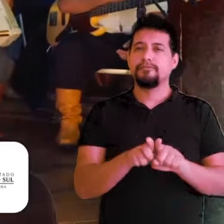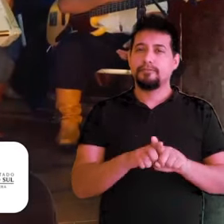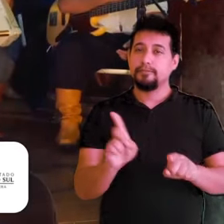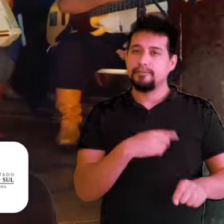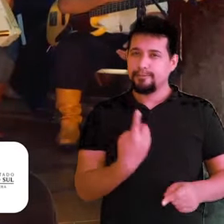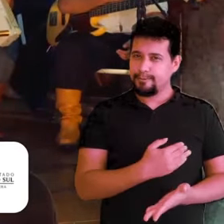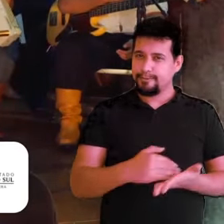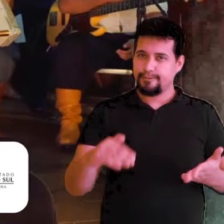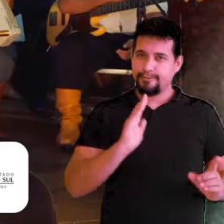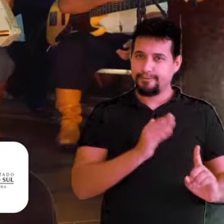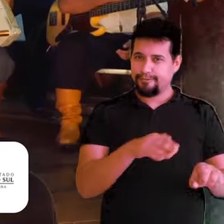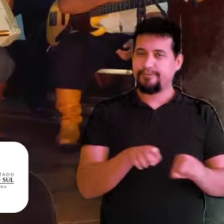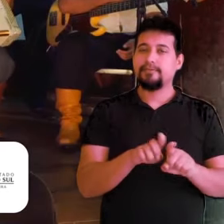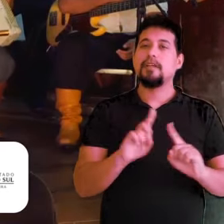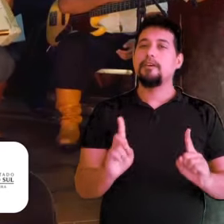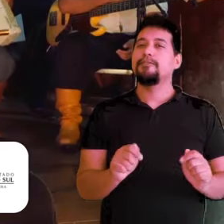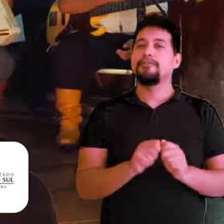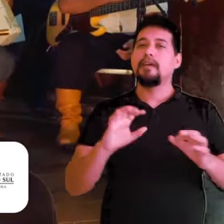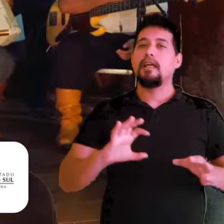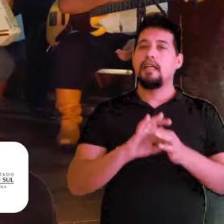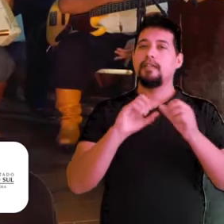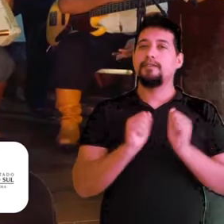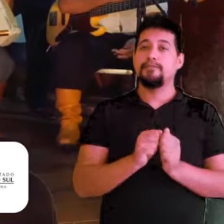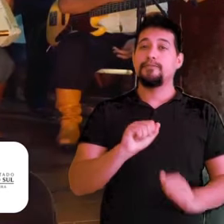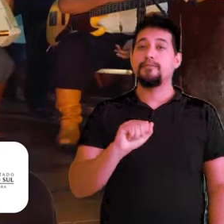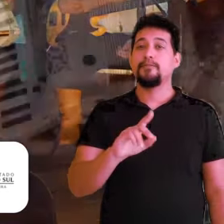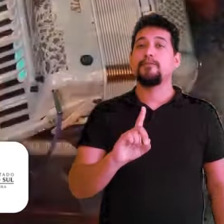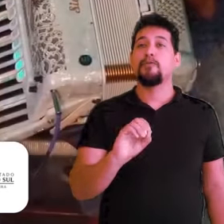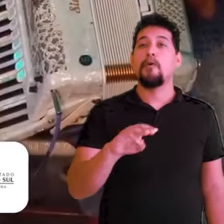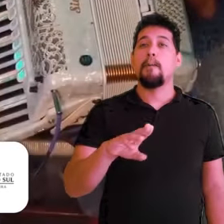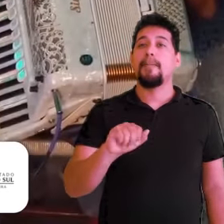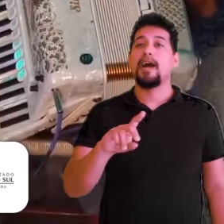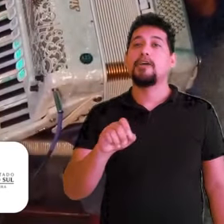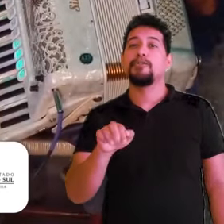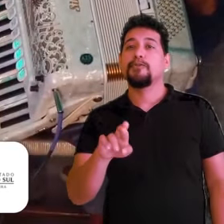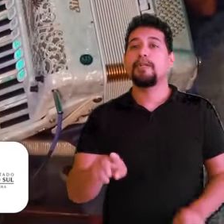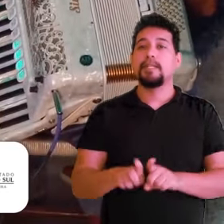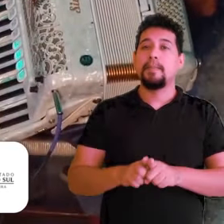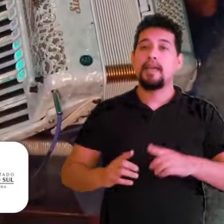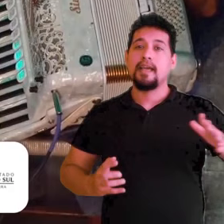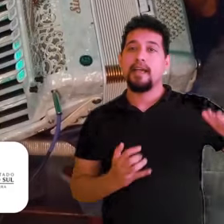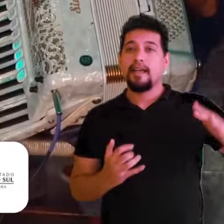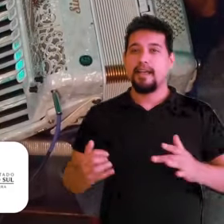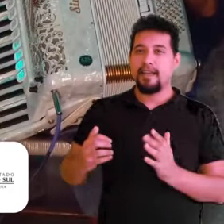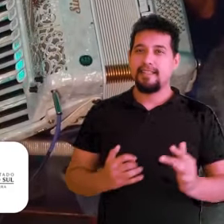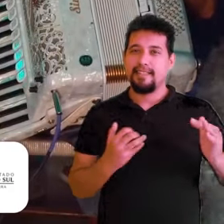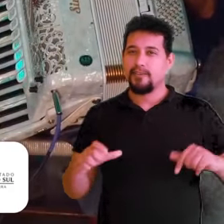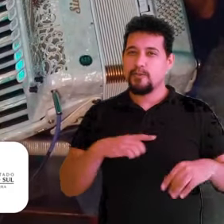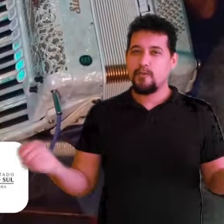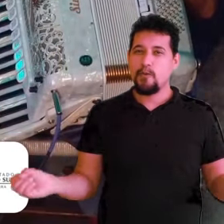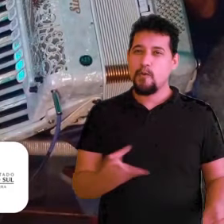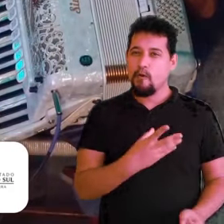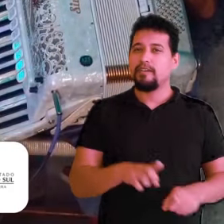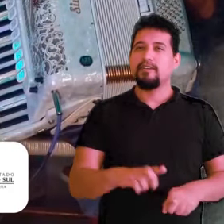mandou diretamente para o nosso escritório na época. E a gente fez essa parceria Domador e Gaiteiro, e depois dessa veio mais músicas.